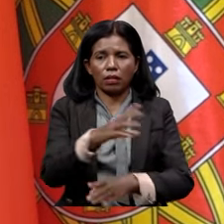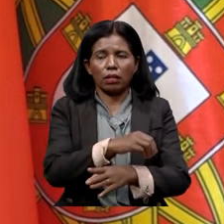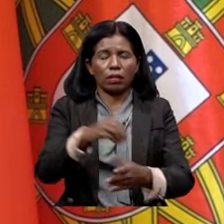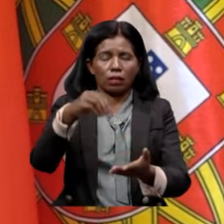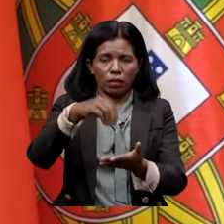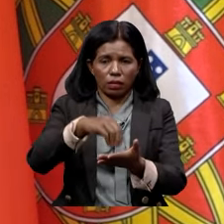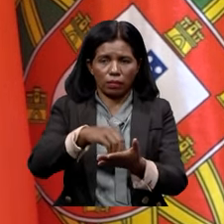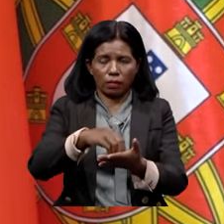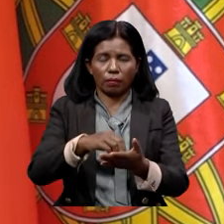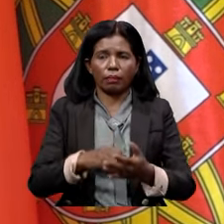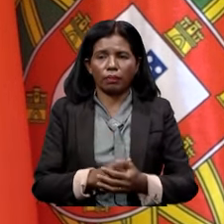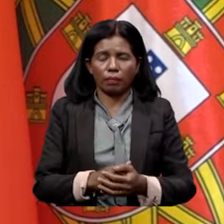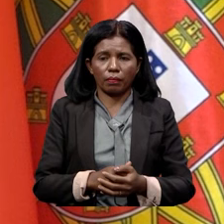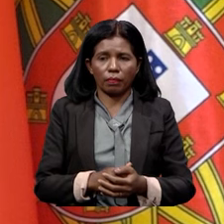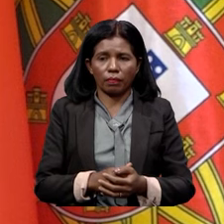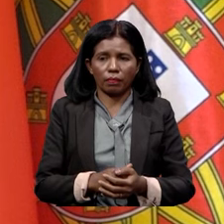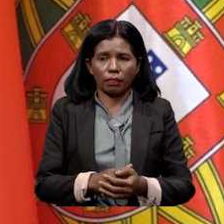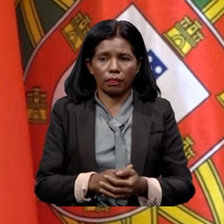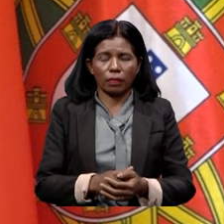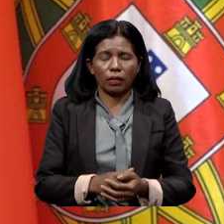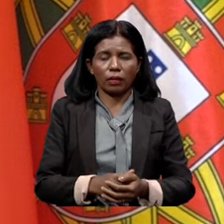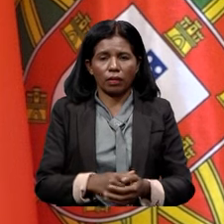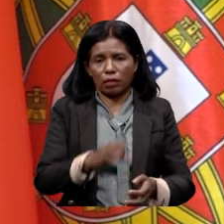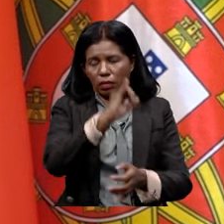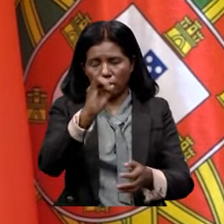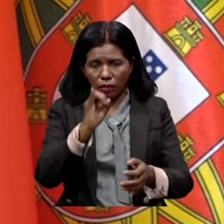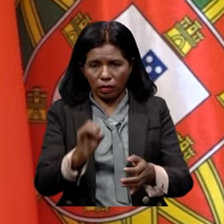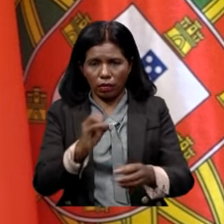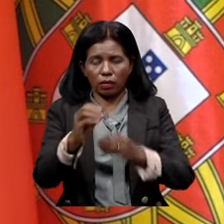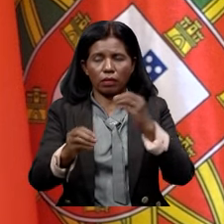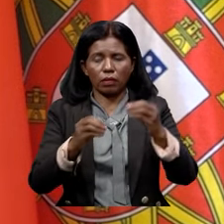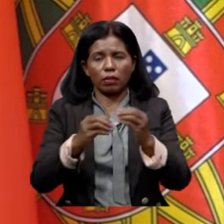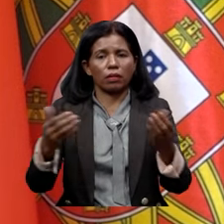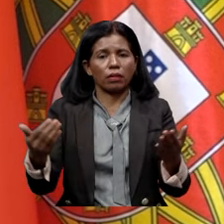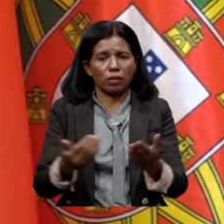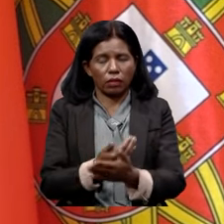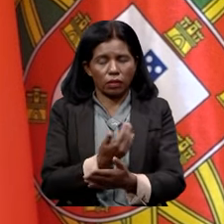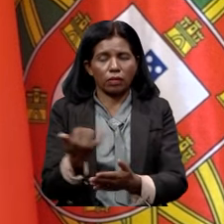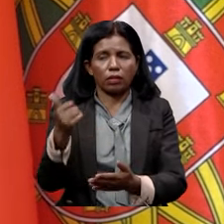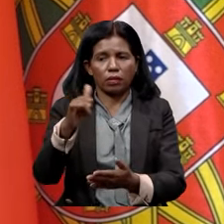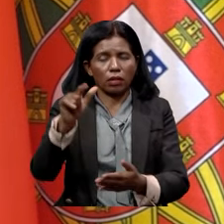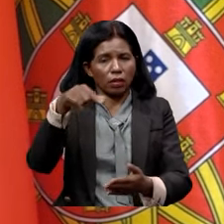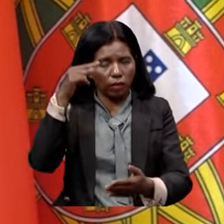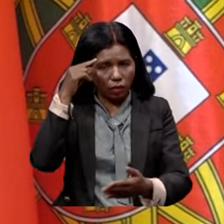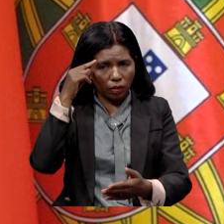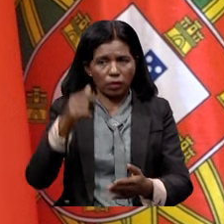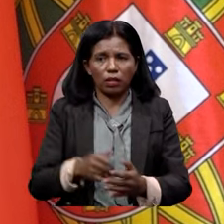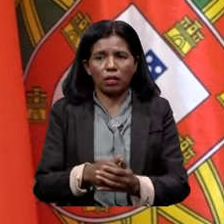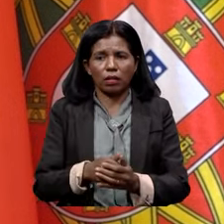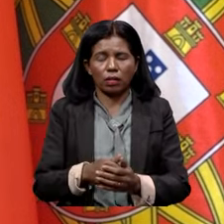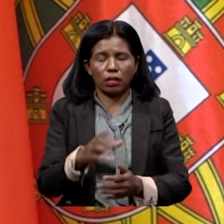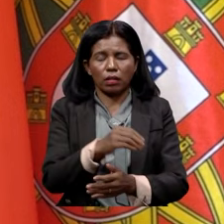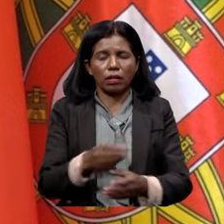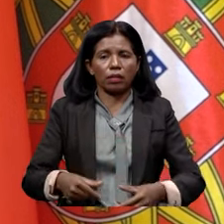conquistas que edificam um Estado novo, moderno,